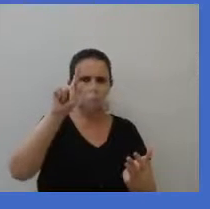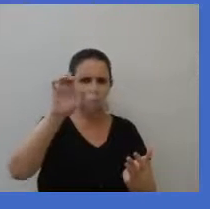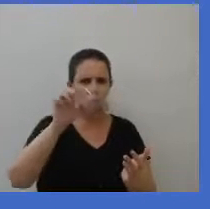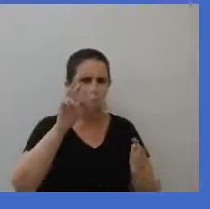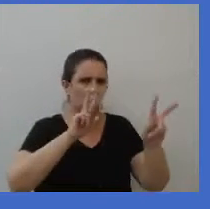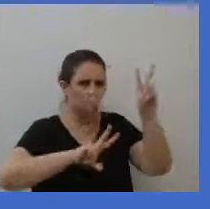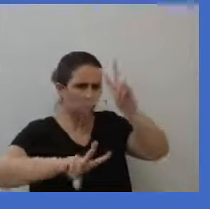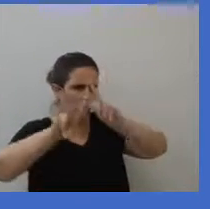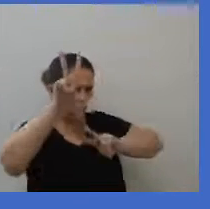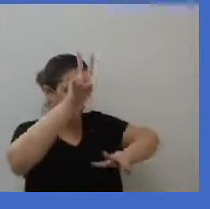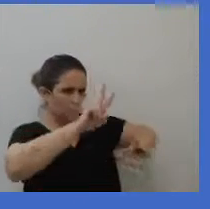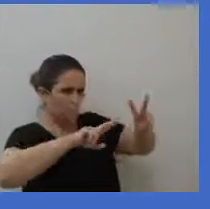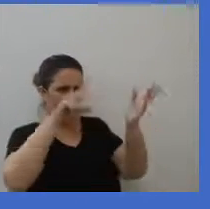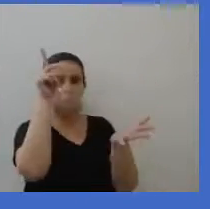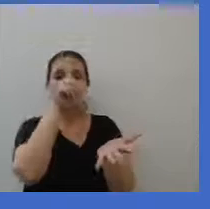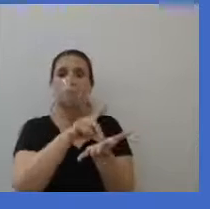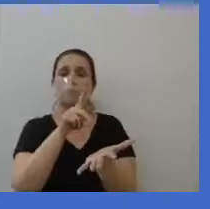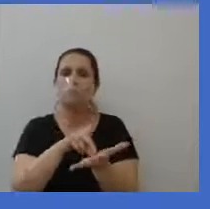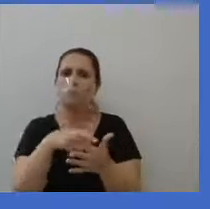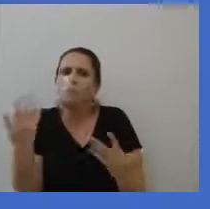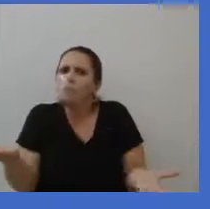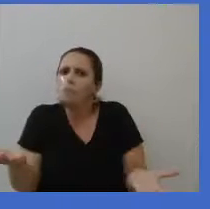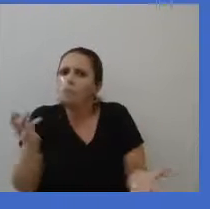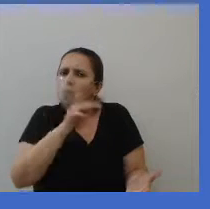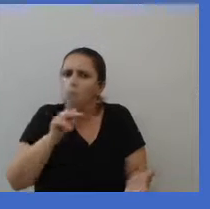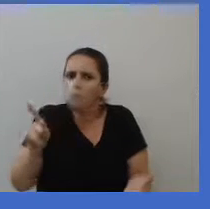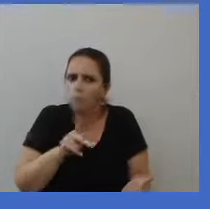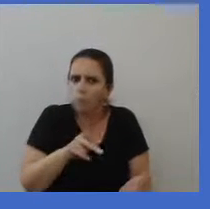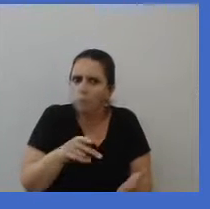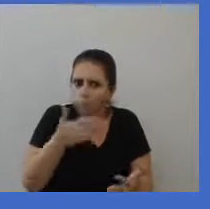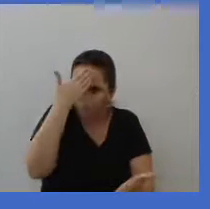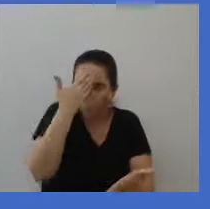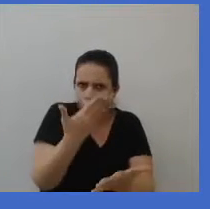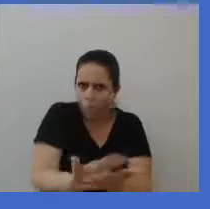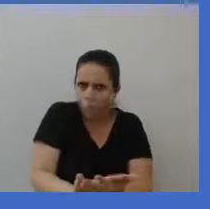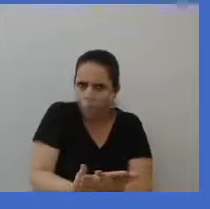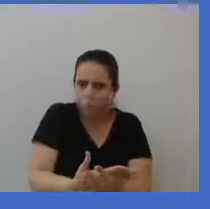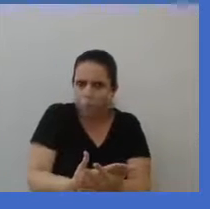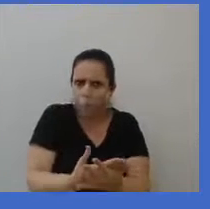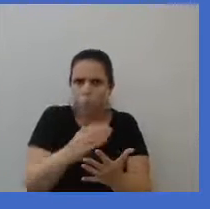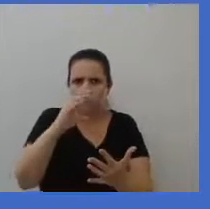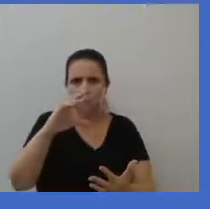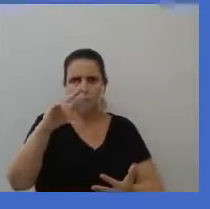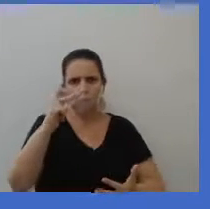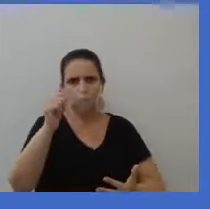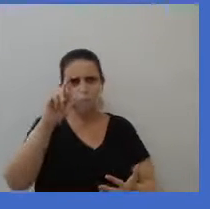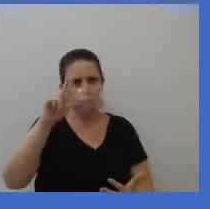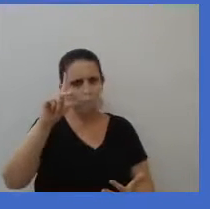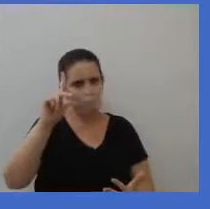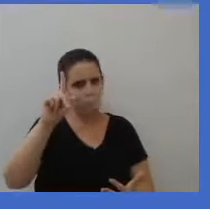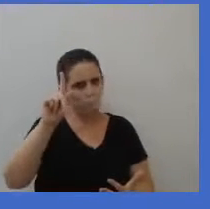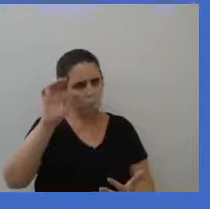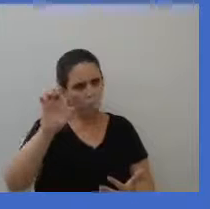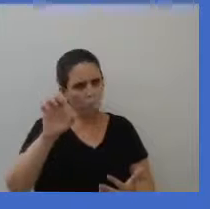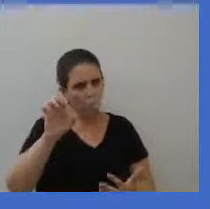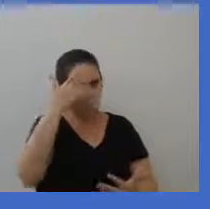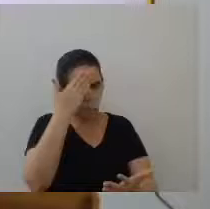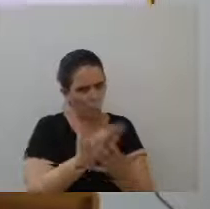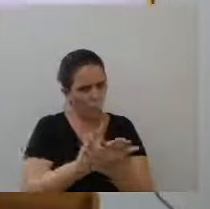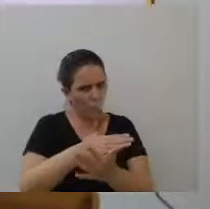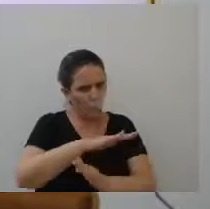muita mentira, tem gente legal, tem gente inteligente, tem gente maldosa. É por isso que ver no